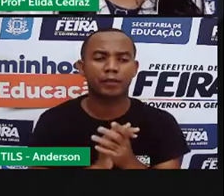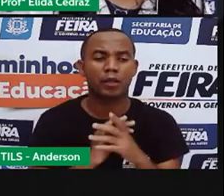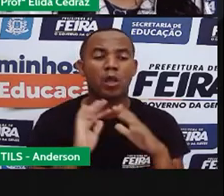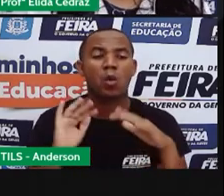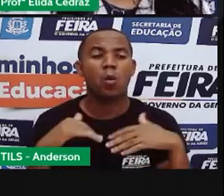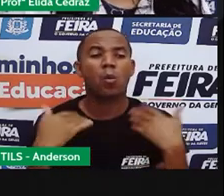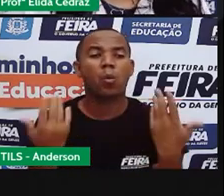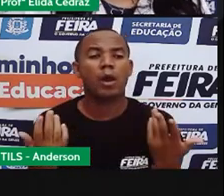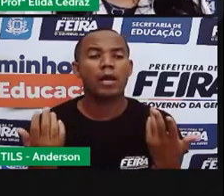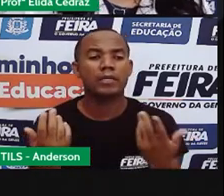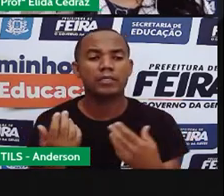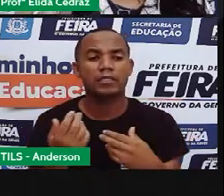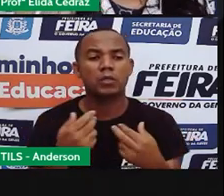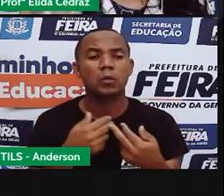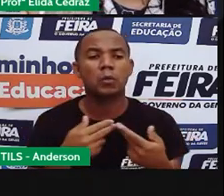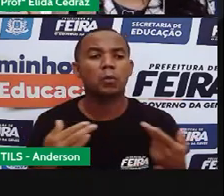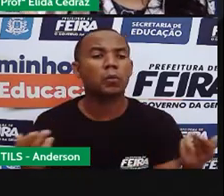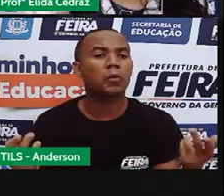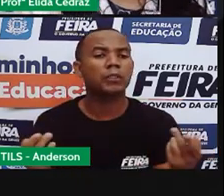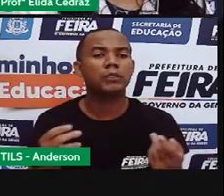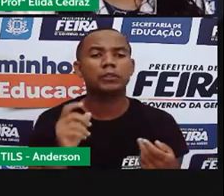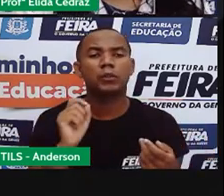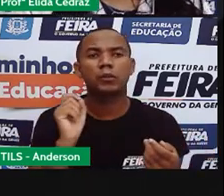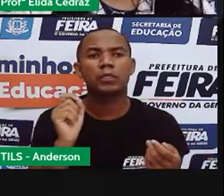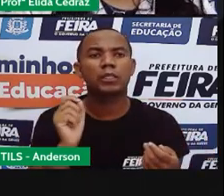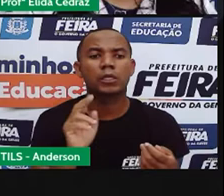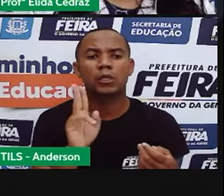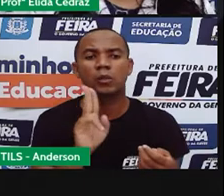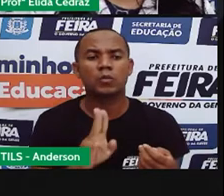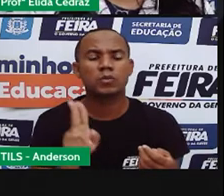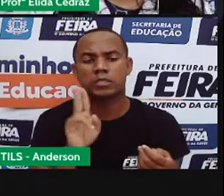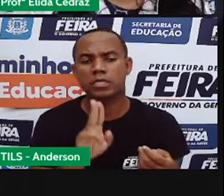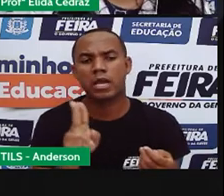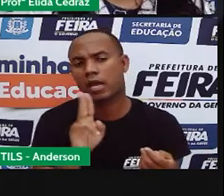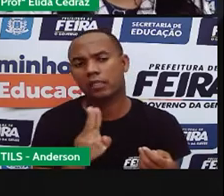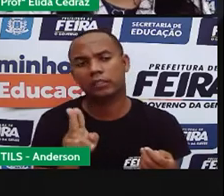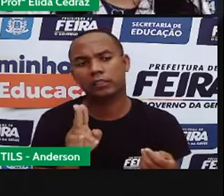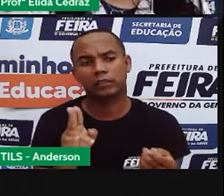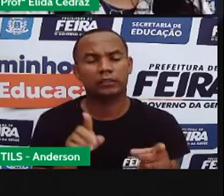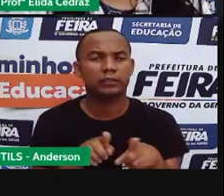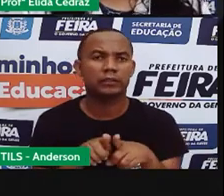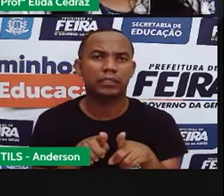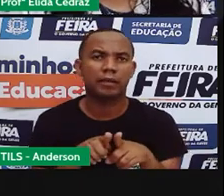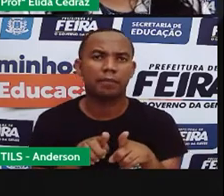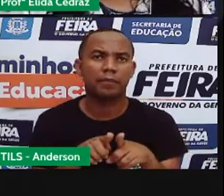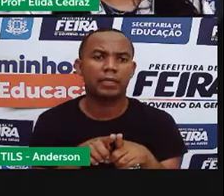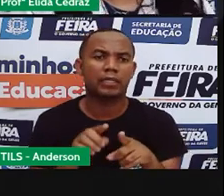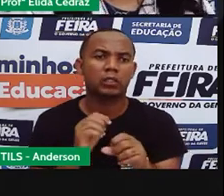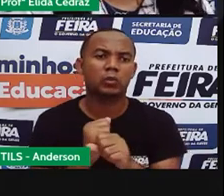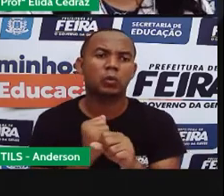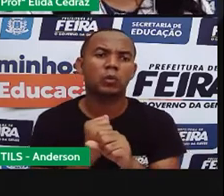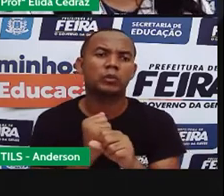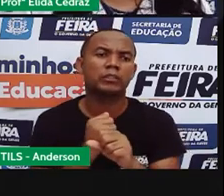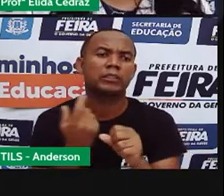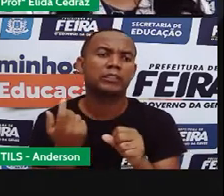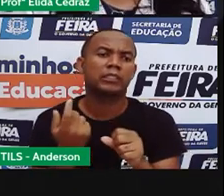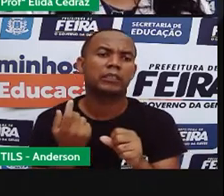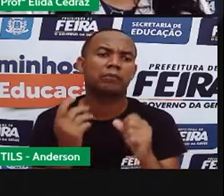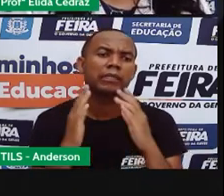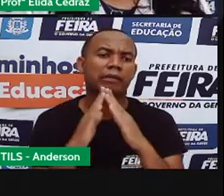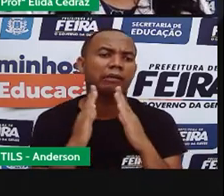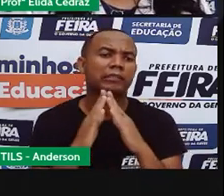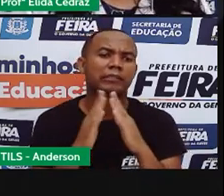são os materiais que foram utilizados e que foram utilizados na construção das nossas